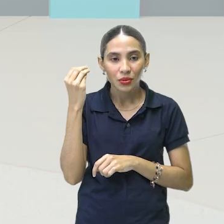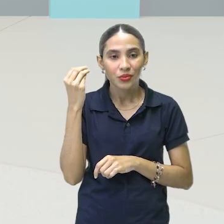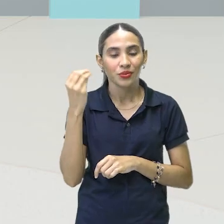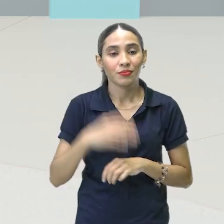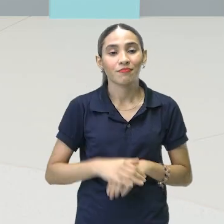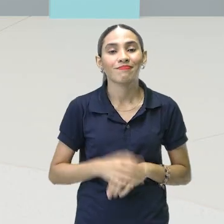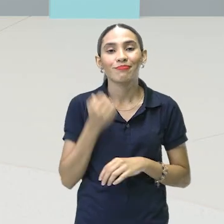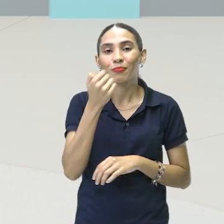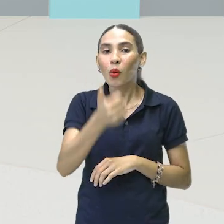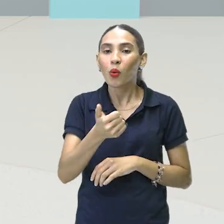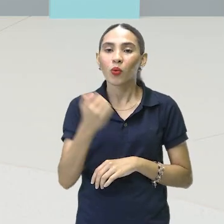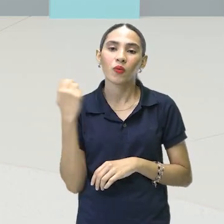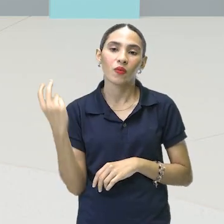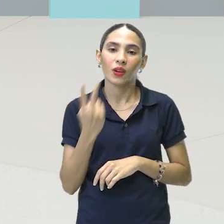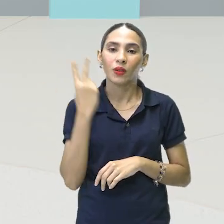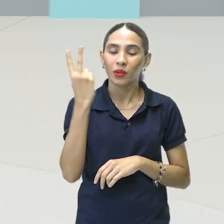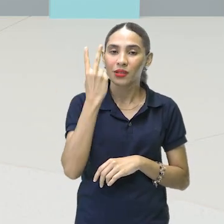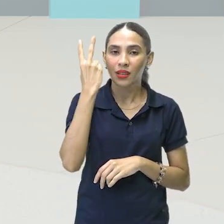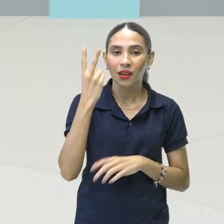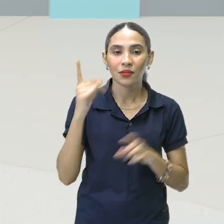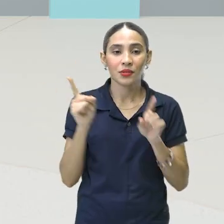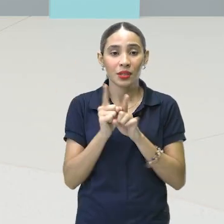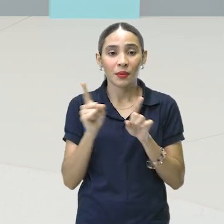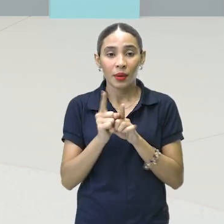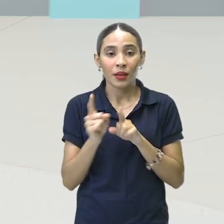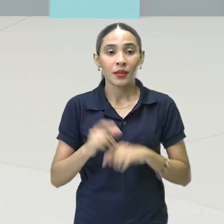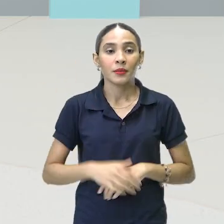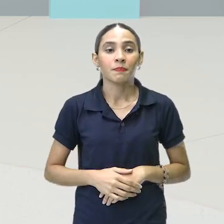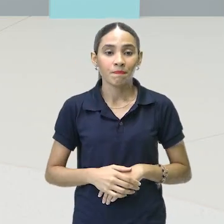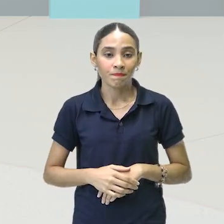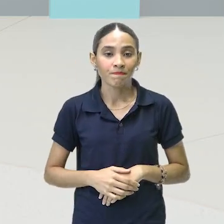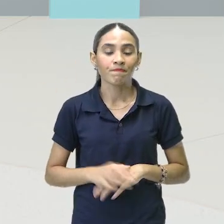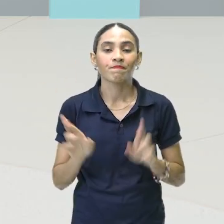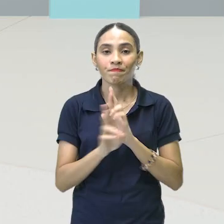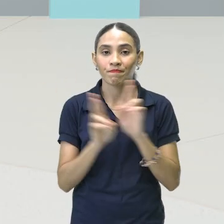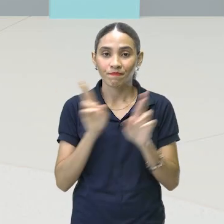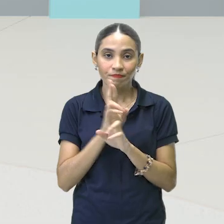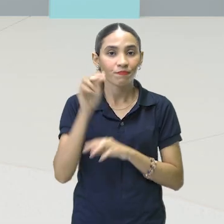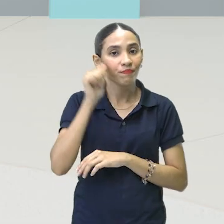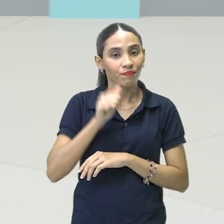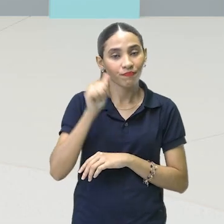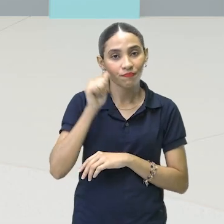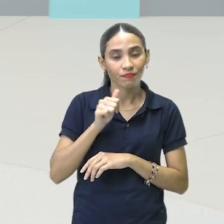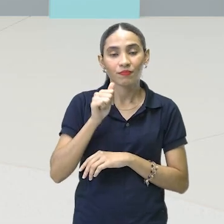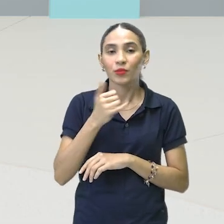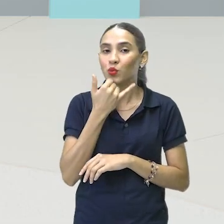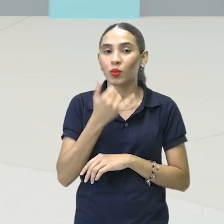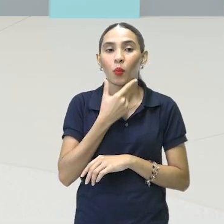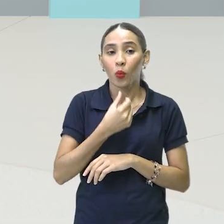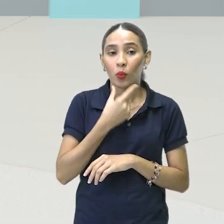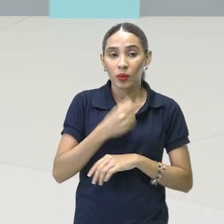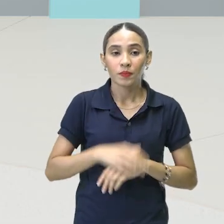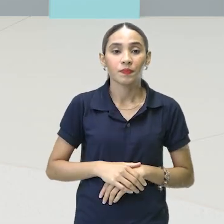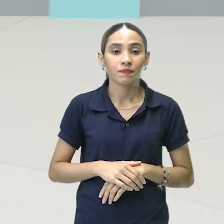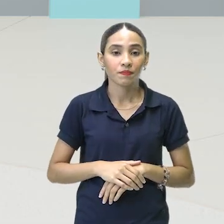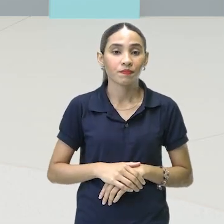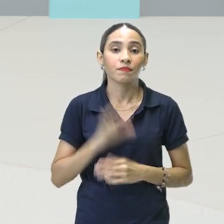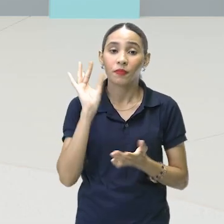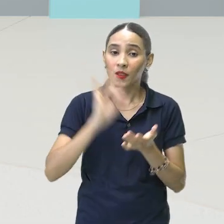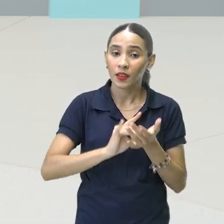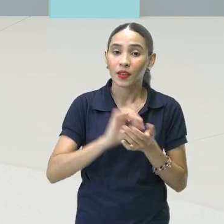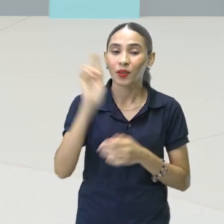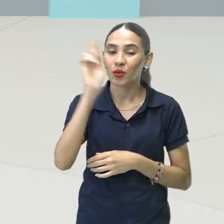esquecidos, apagados ou menos valorizados em relação a feitos masculinos.